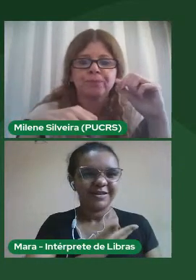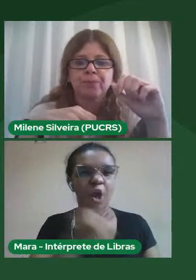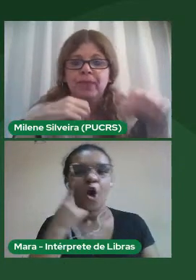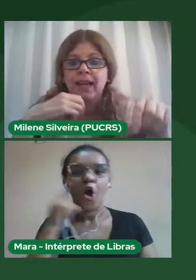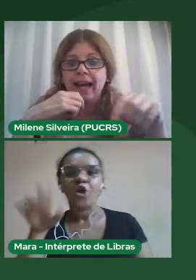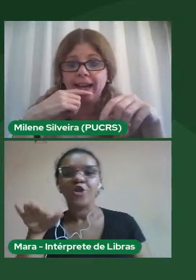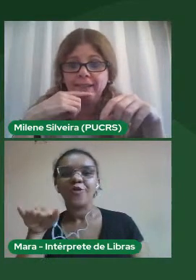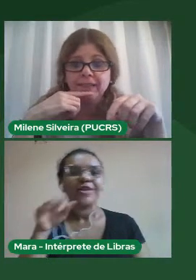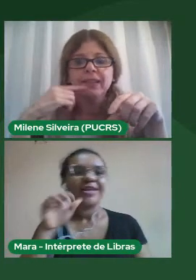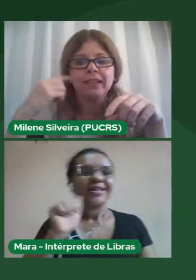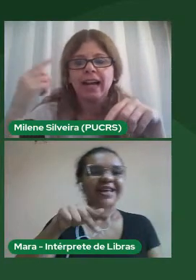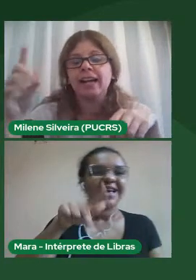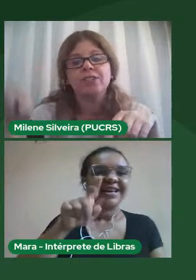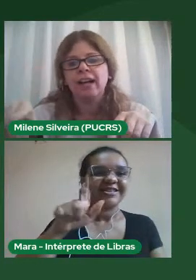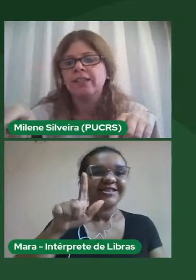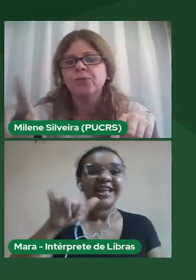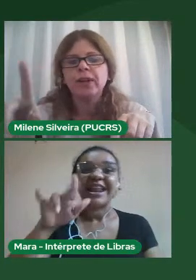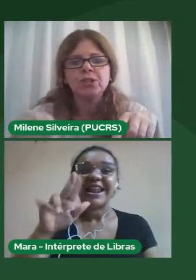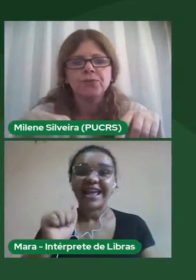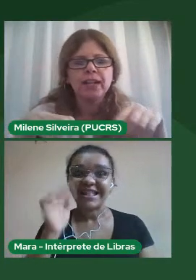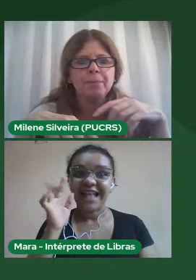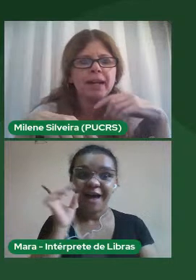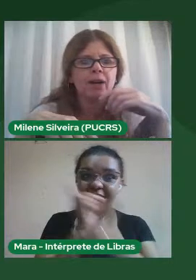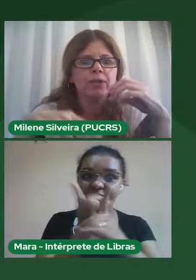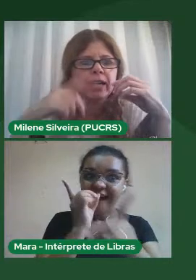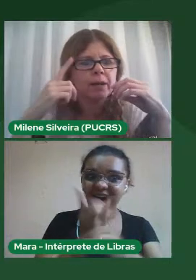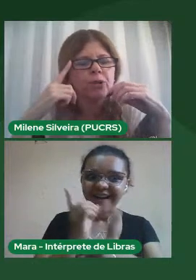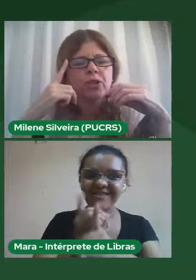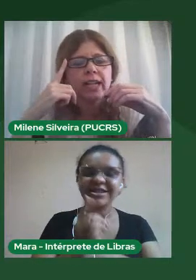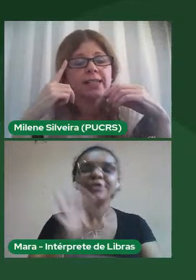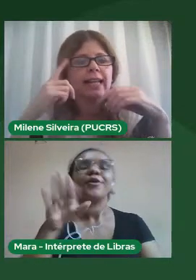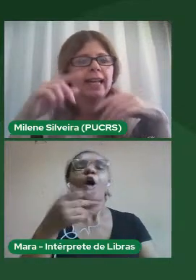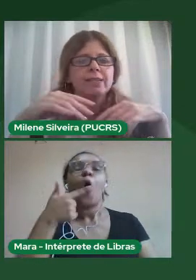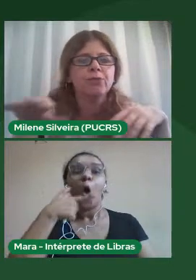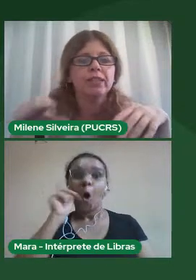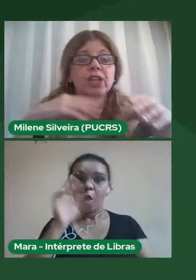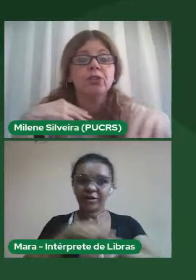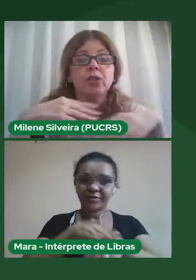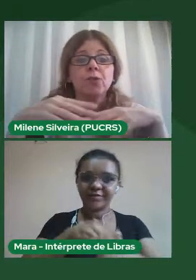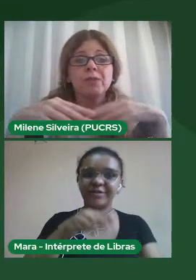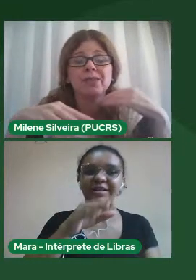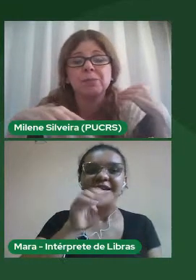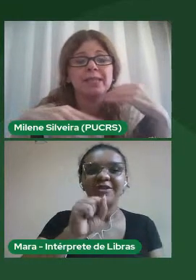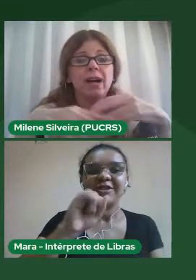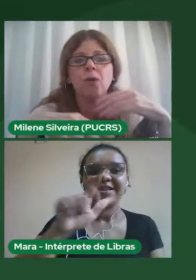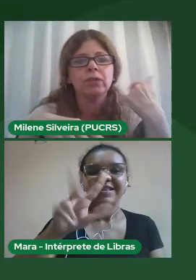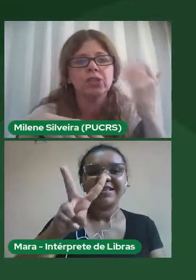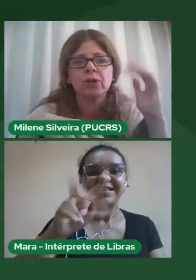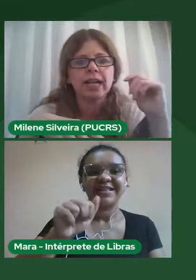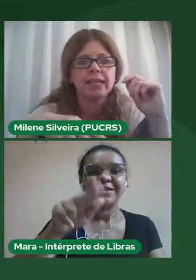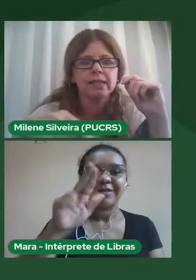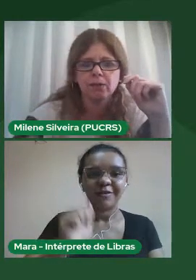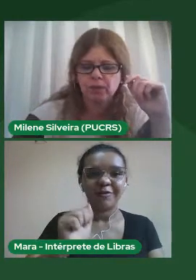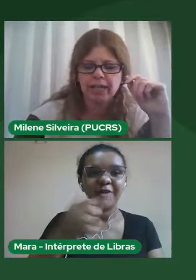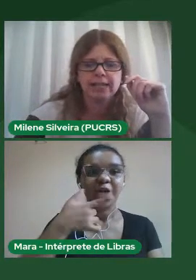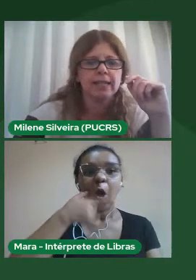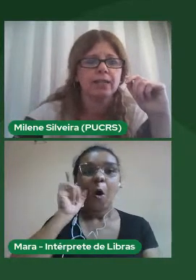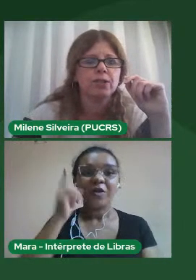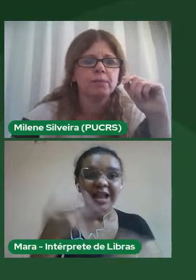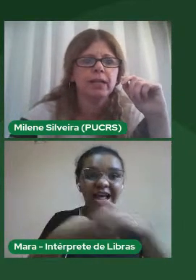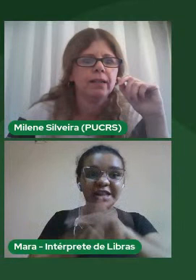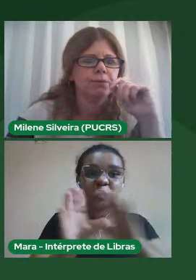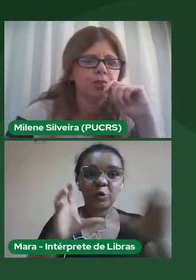achou. A Silvana, já falei para ela ontem que ela pode organizar lá. A Silvana já entrou na comissão especial ontem e já organiza o IHC